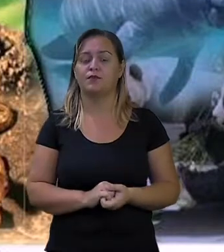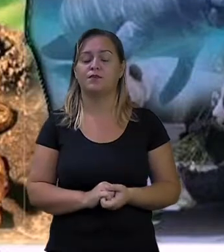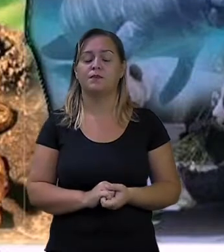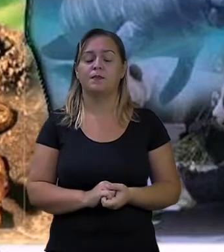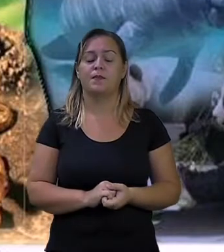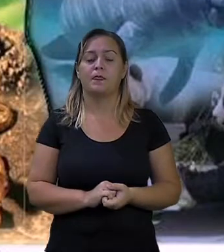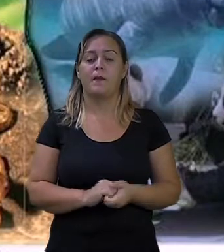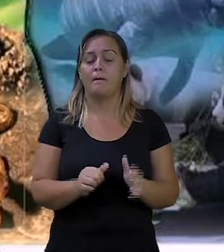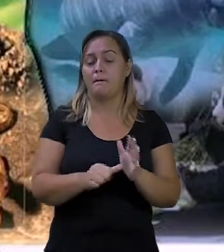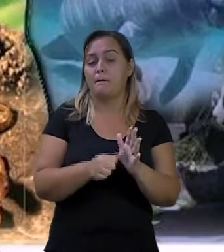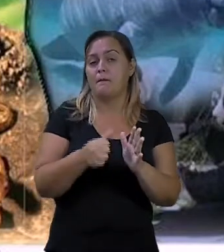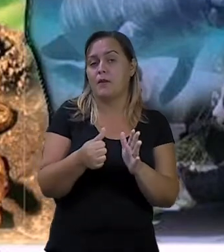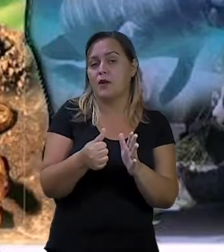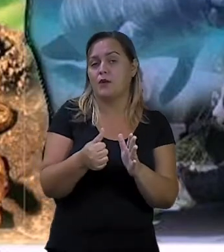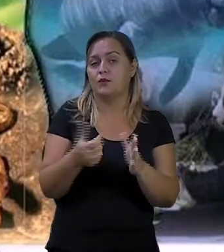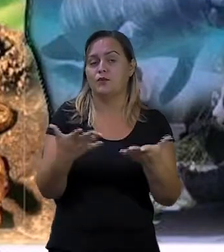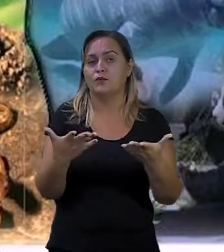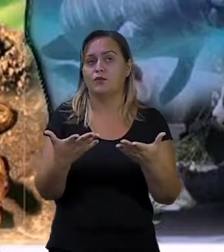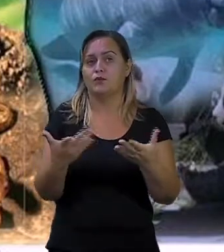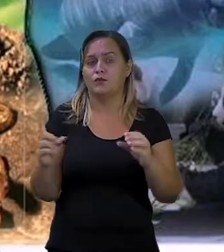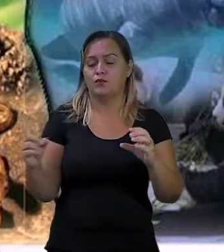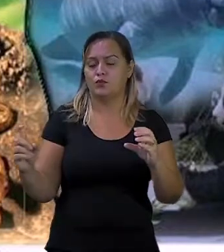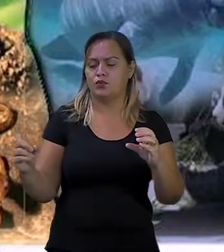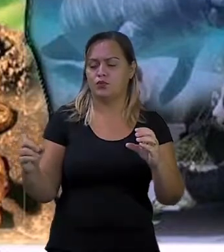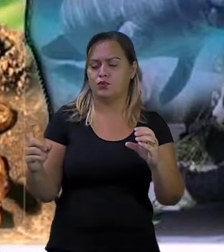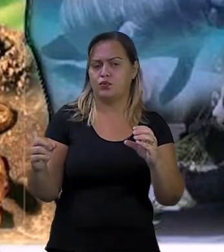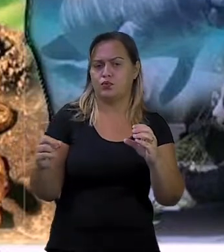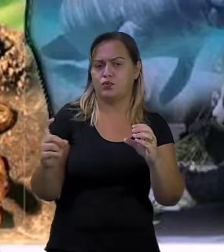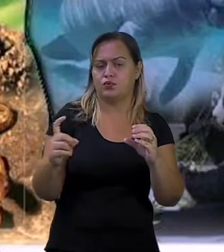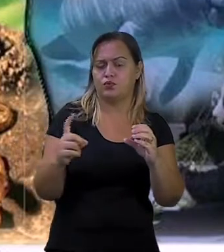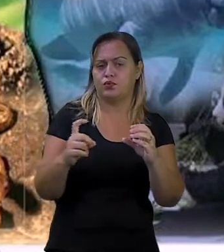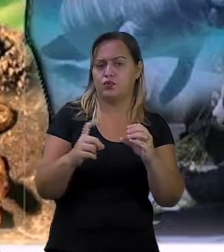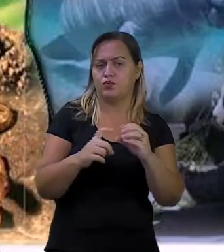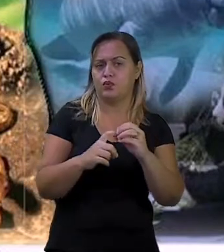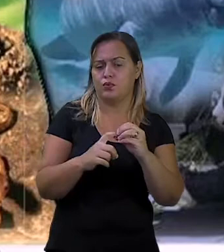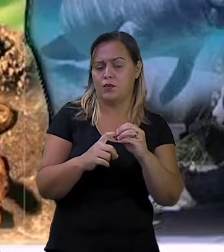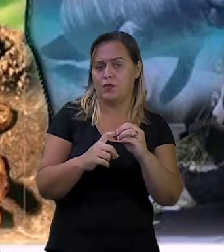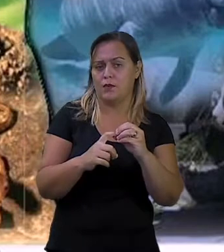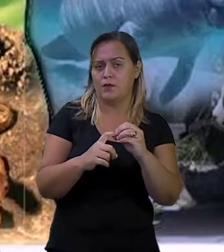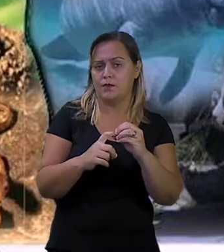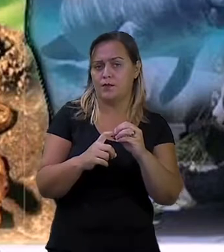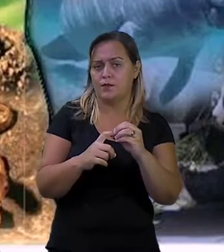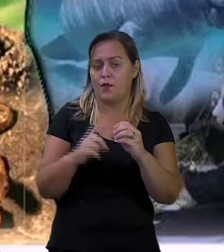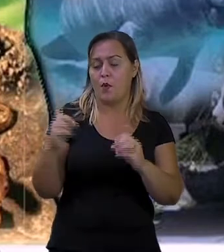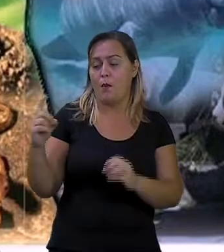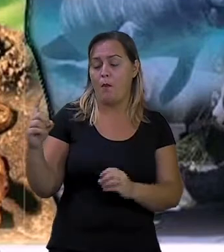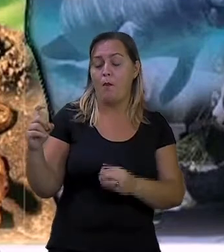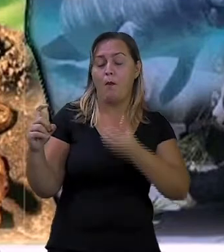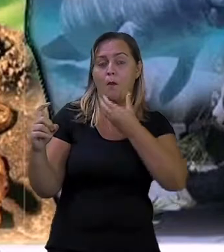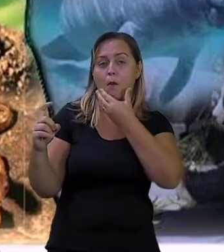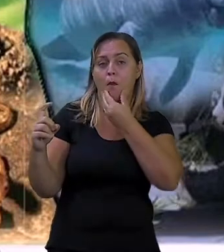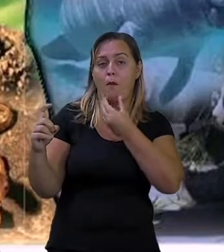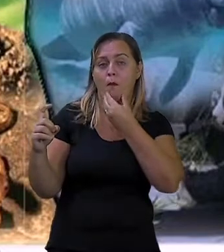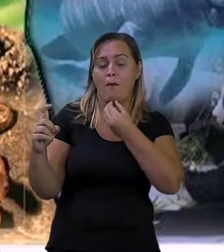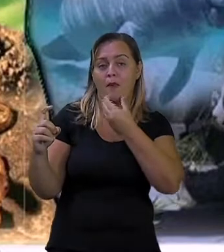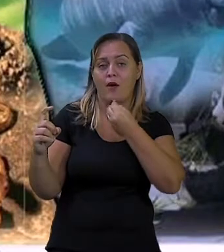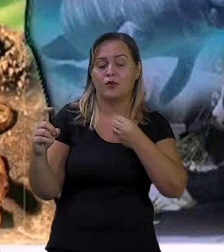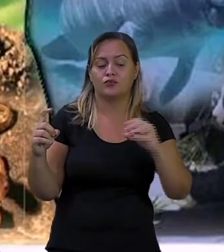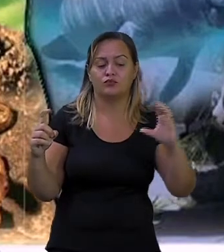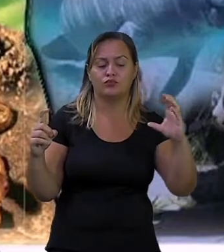esse espermatozoide em um local próximo aonde a fêmea também depositou os